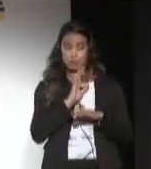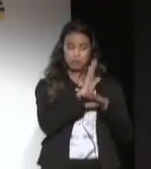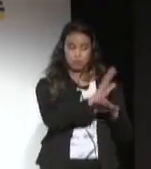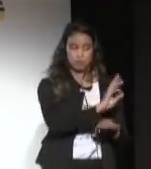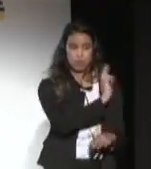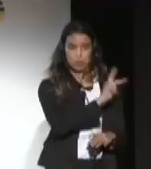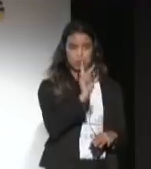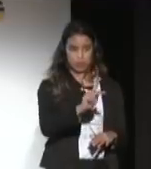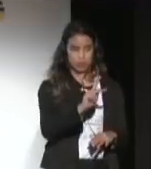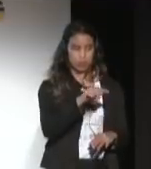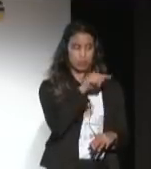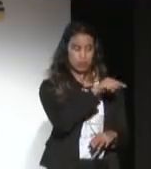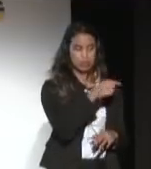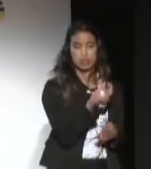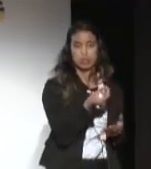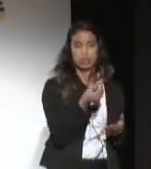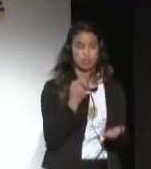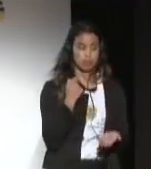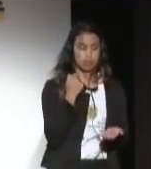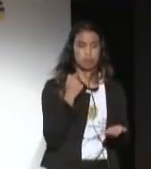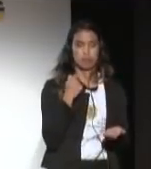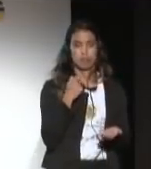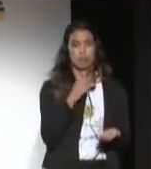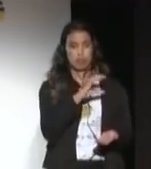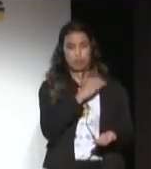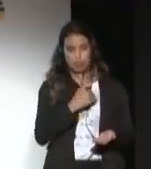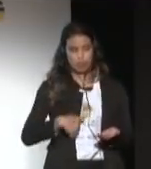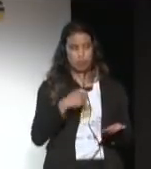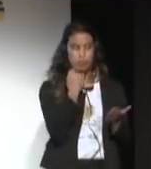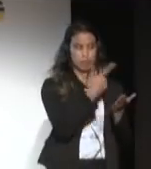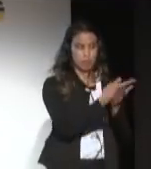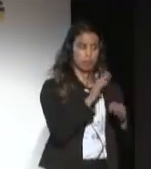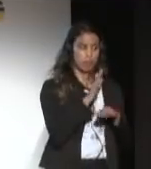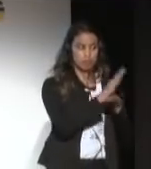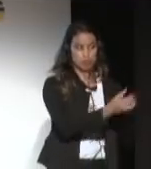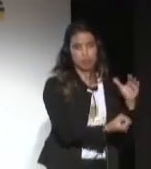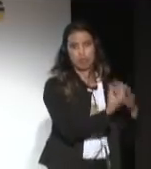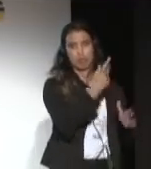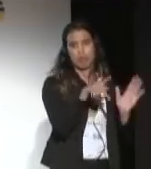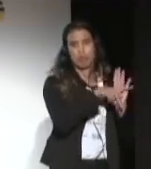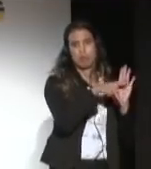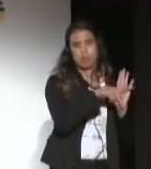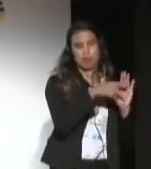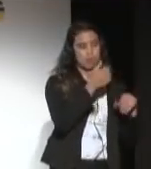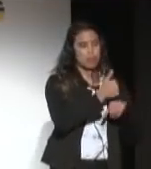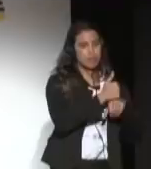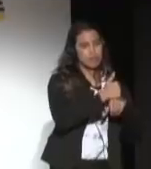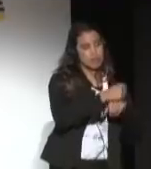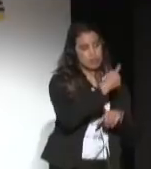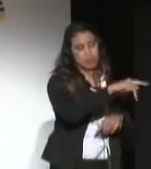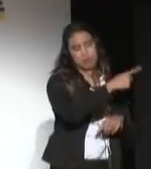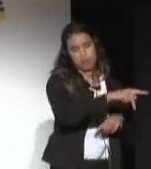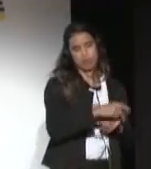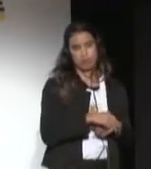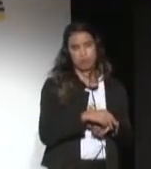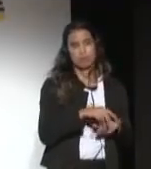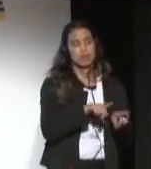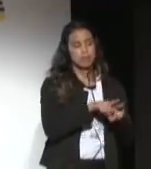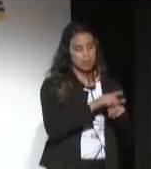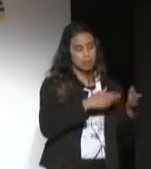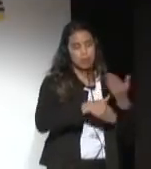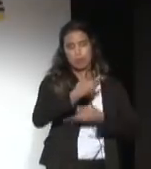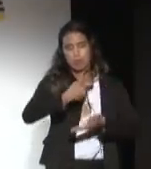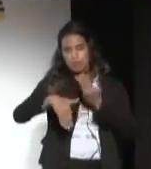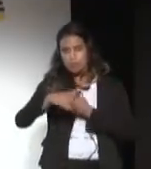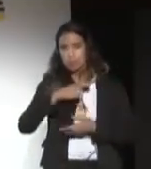o seu próprio currículo e resolver os seus problemas. E essas estratégias são compartilhadas com outros professores. Existem